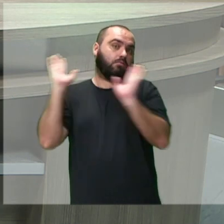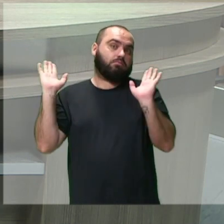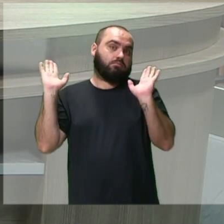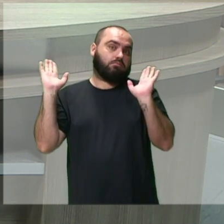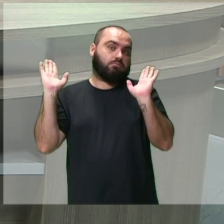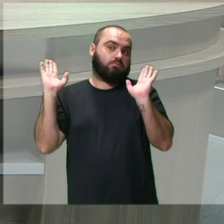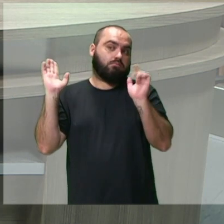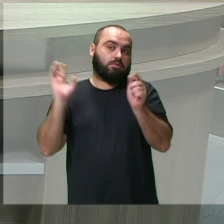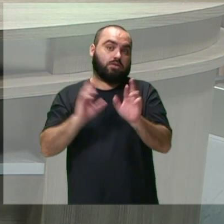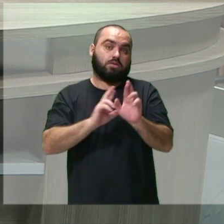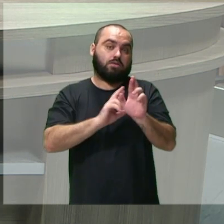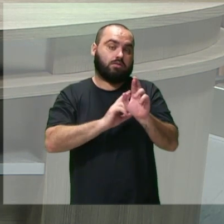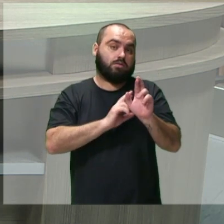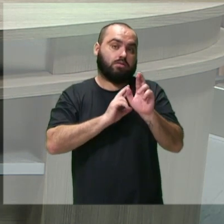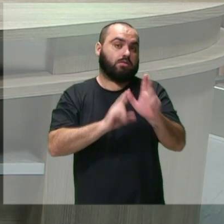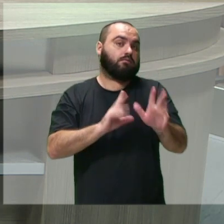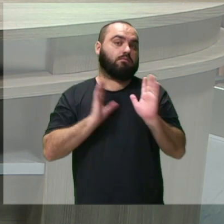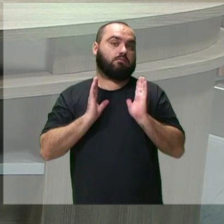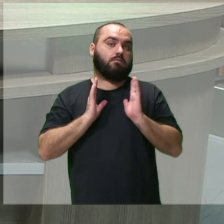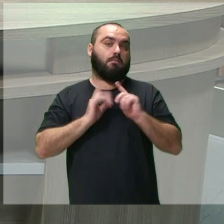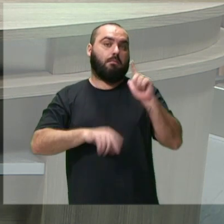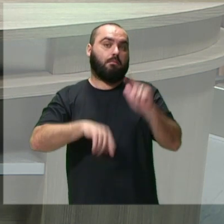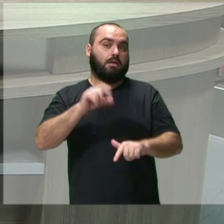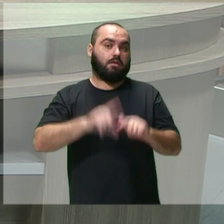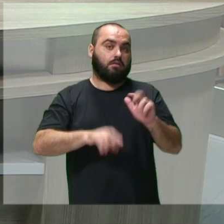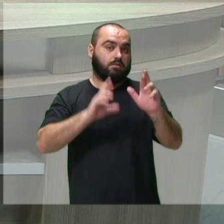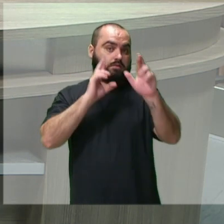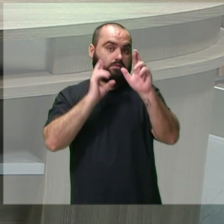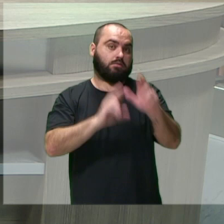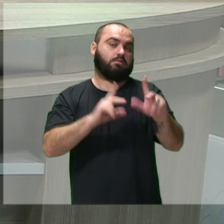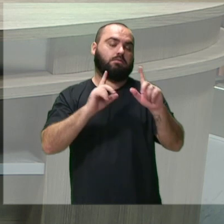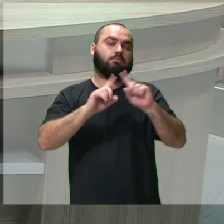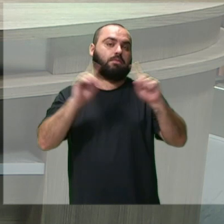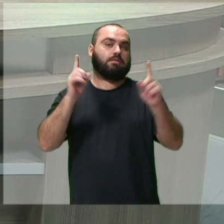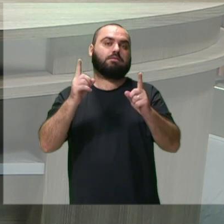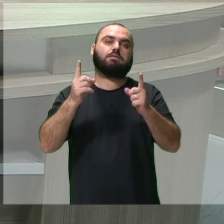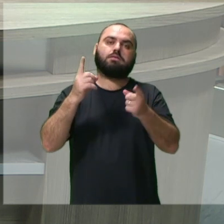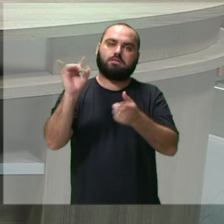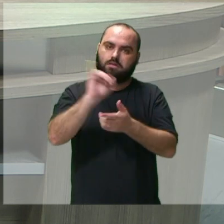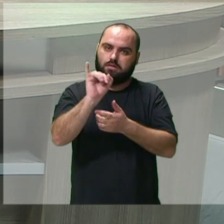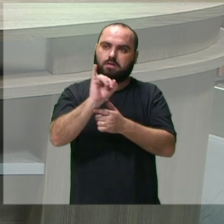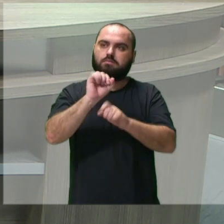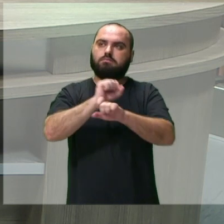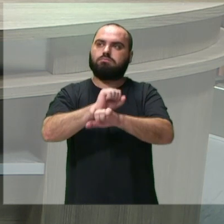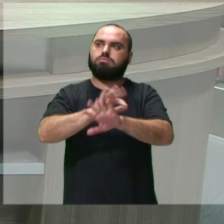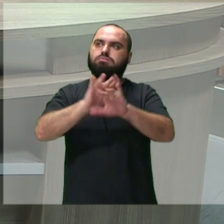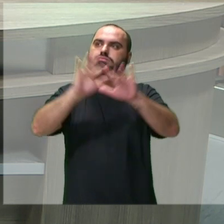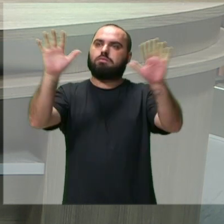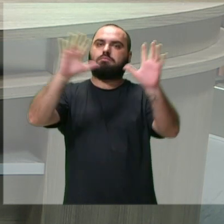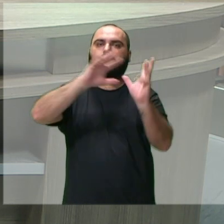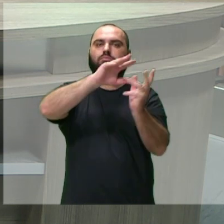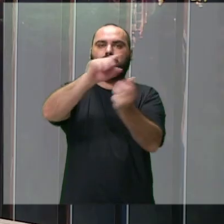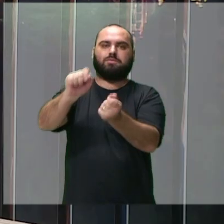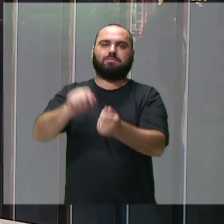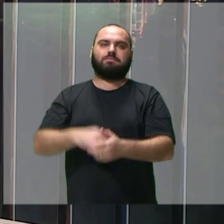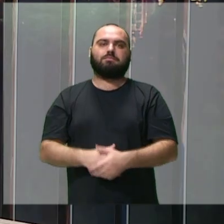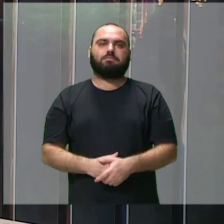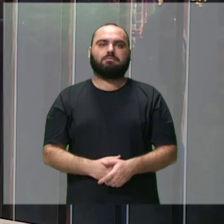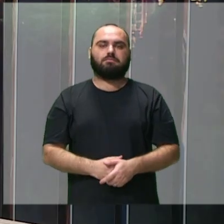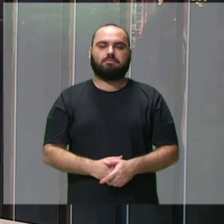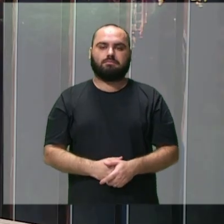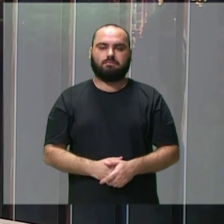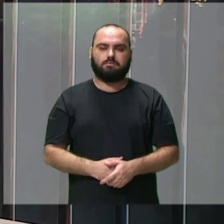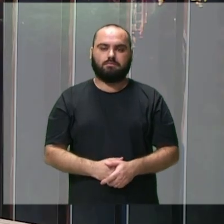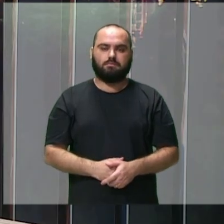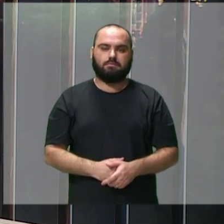outro formato, aplicando num outro material, mas é arte itajaiense que está indo para fora. Mas, e aliado a isso,